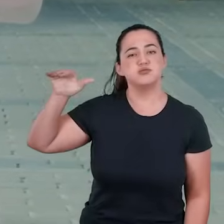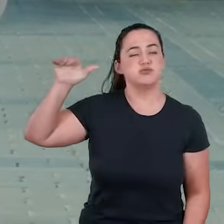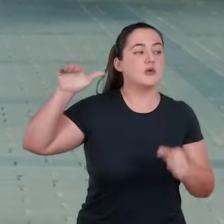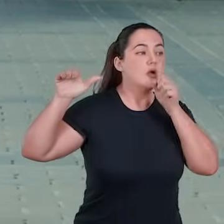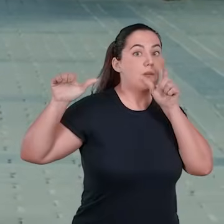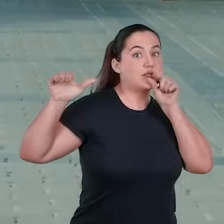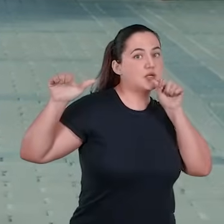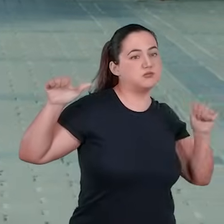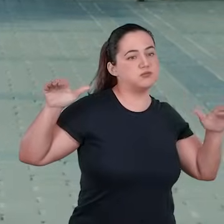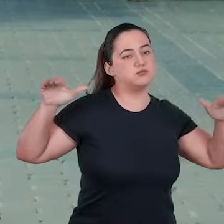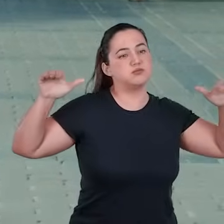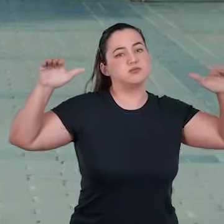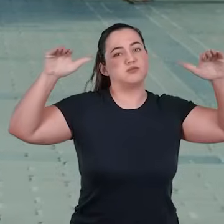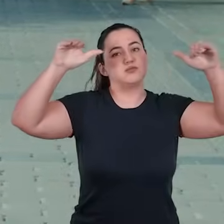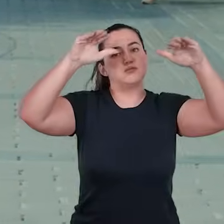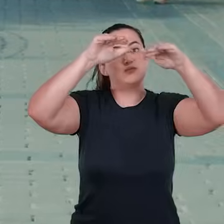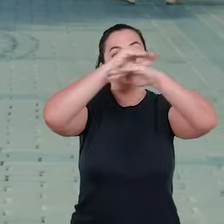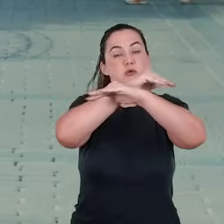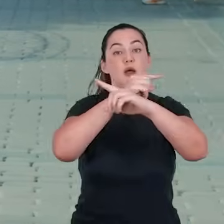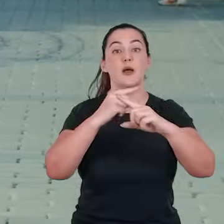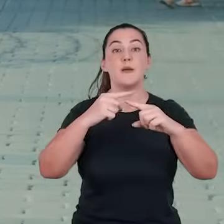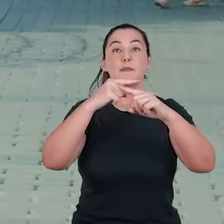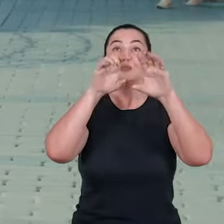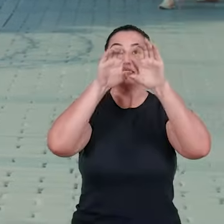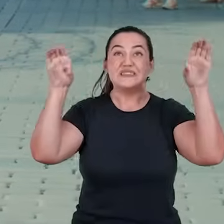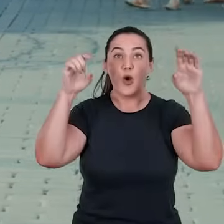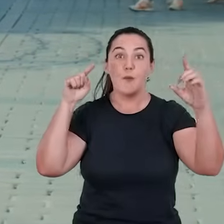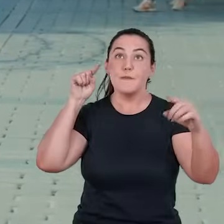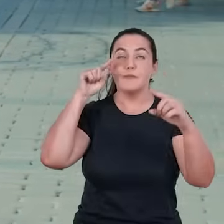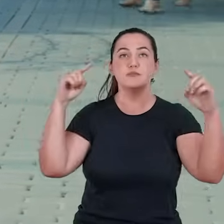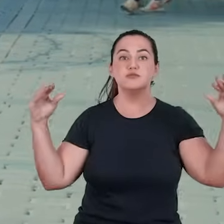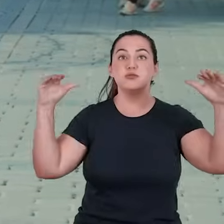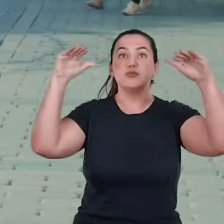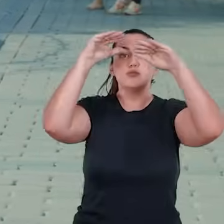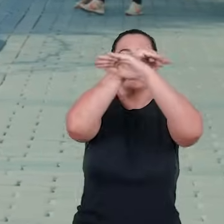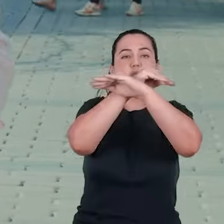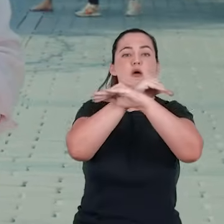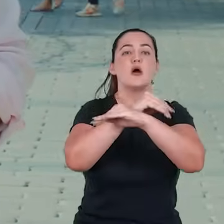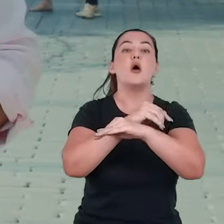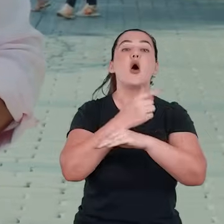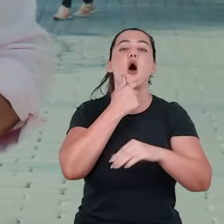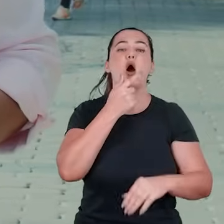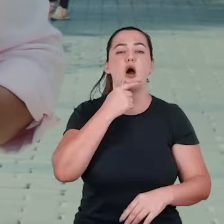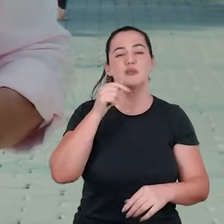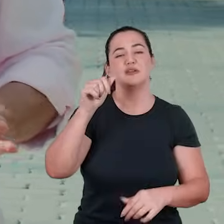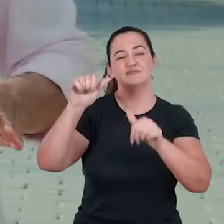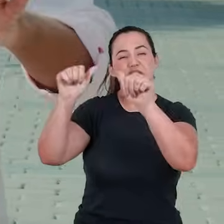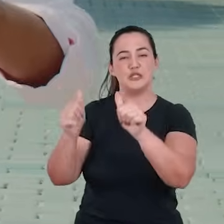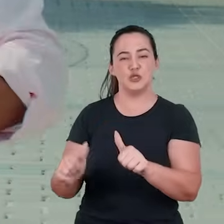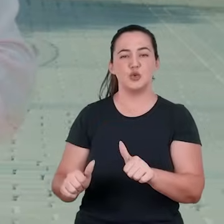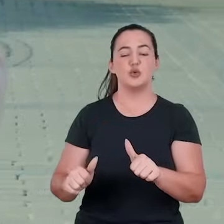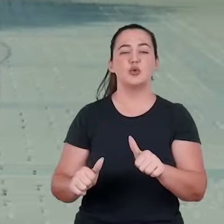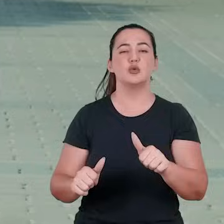uma águia passou pela outra no meio do céu, Zeus havia determinado, aqui é o Ónfalos Tesguês, em grego,